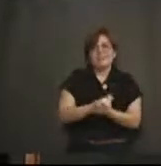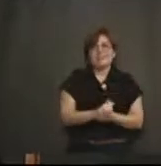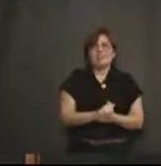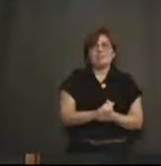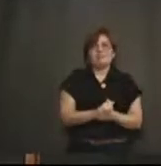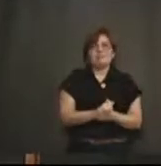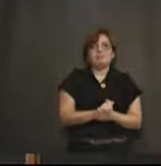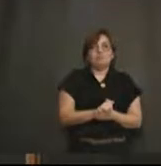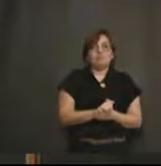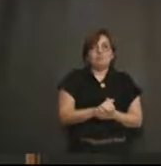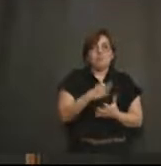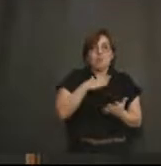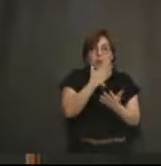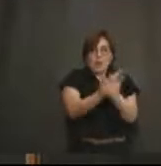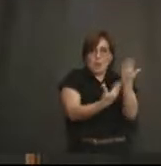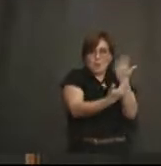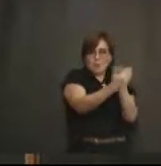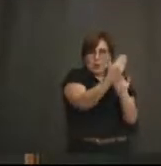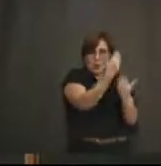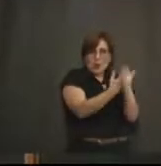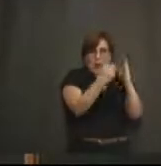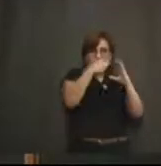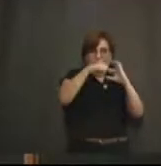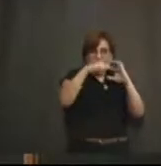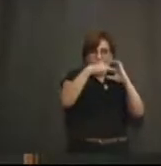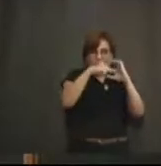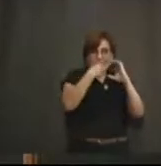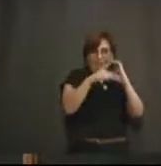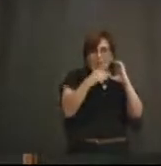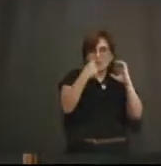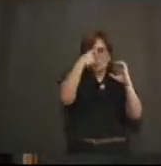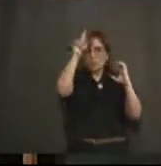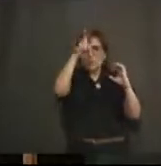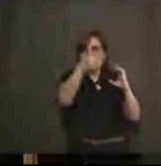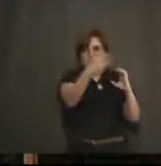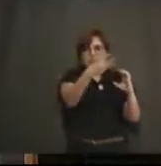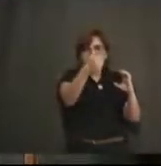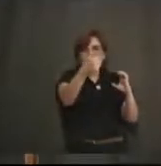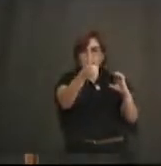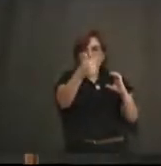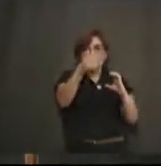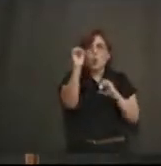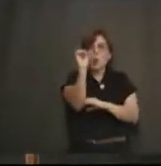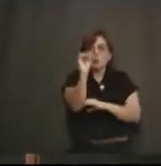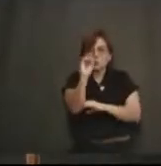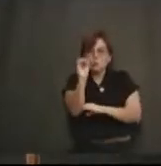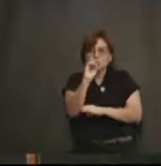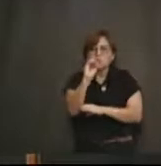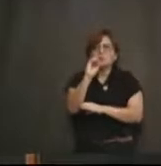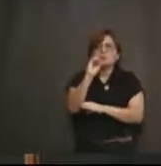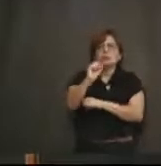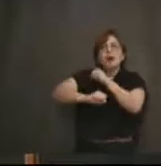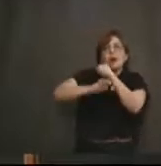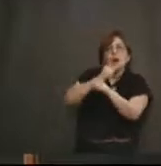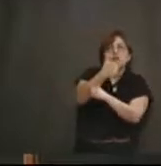minhas mãos um e-mail datado de 31 de outubro de 2019, quase 3 anos